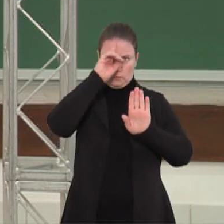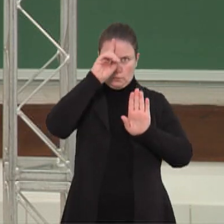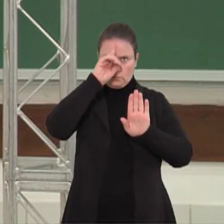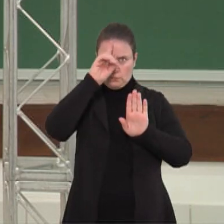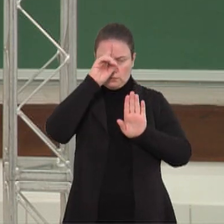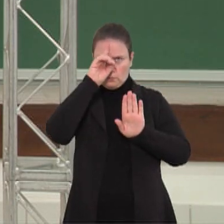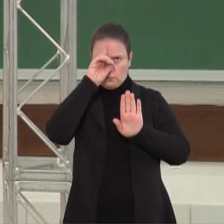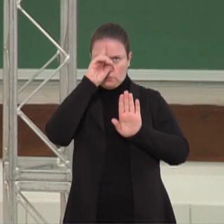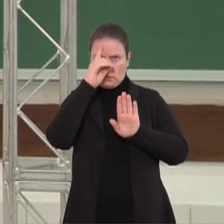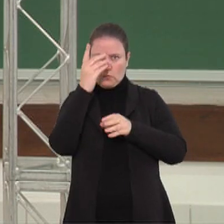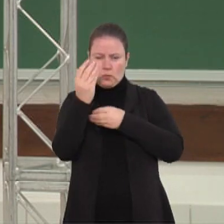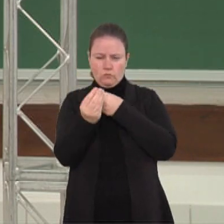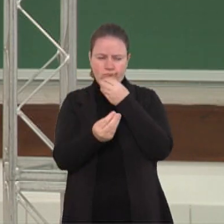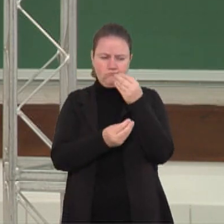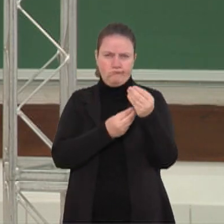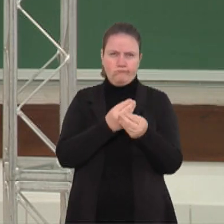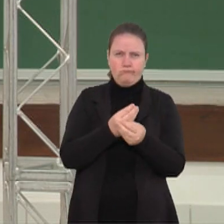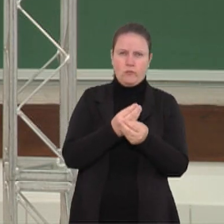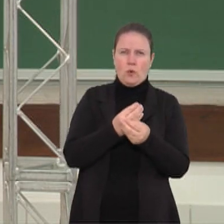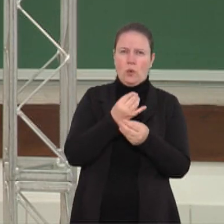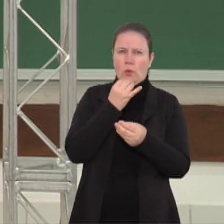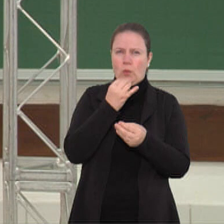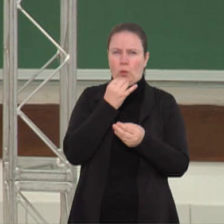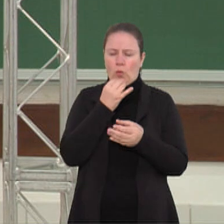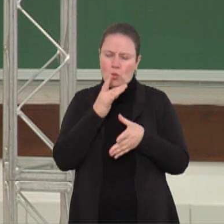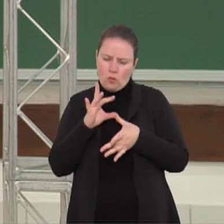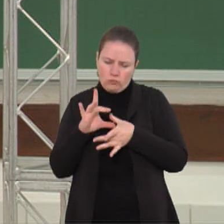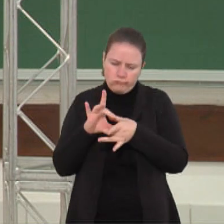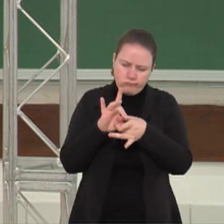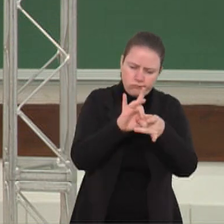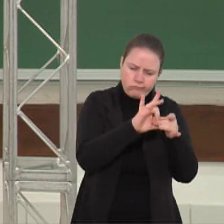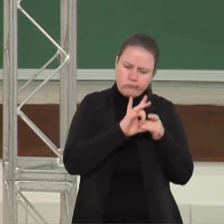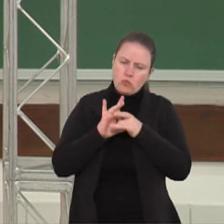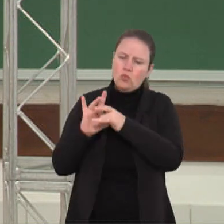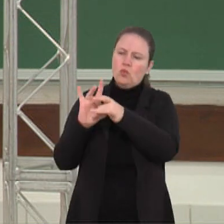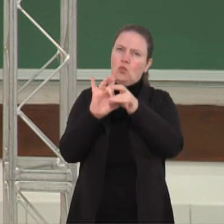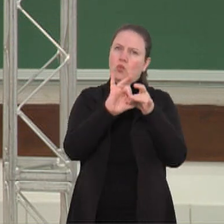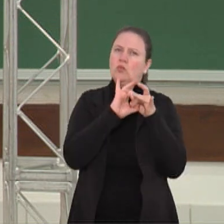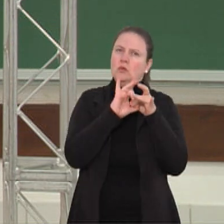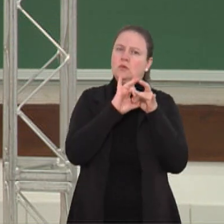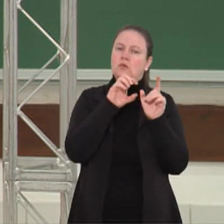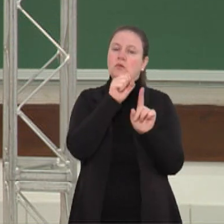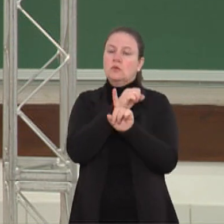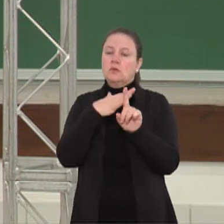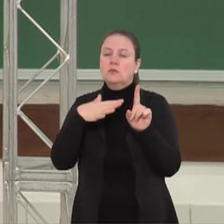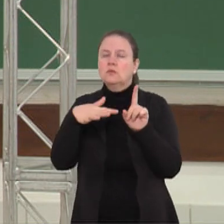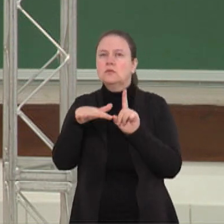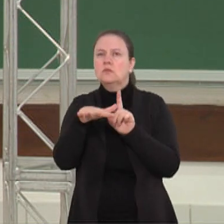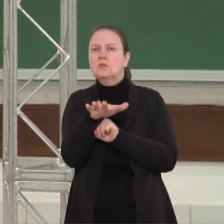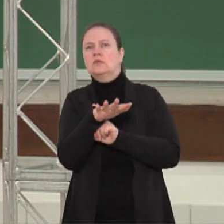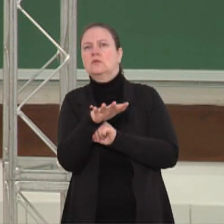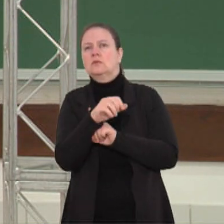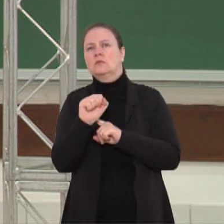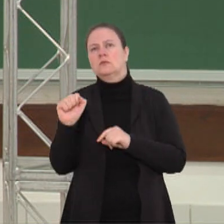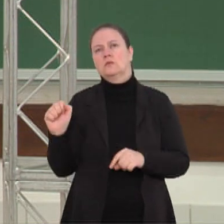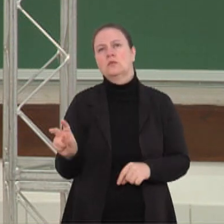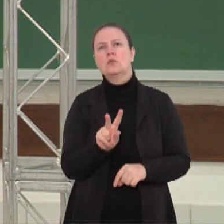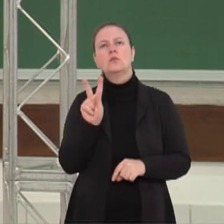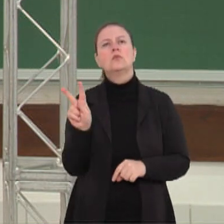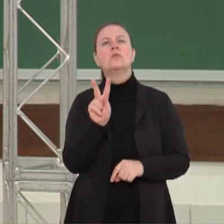uma argamassa, algo que faz unir a sociedade, que faz dar valores para a gente